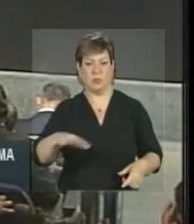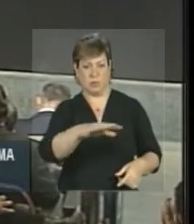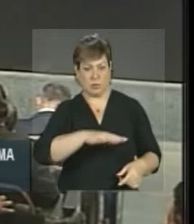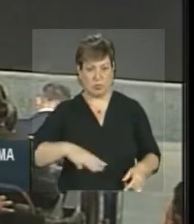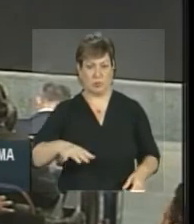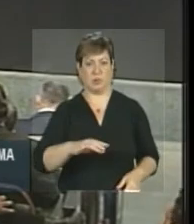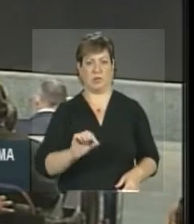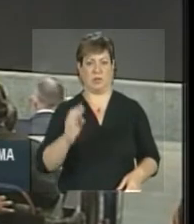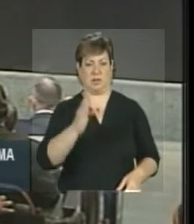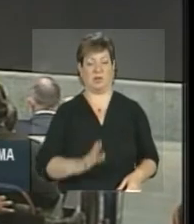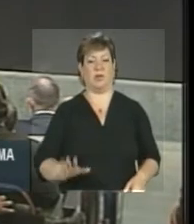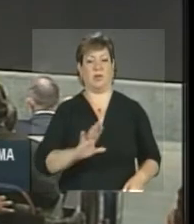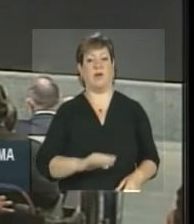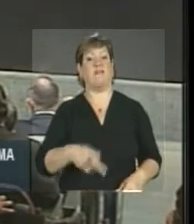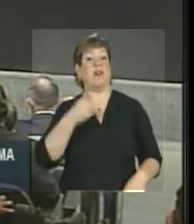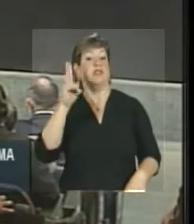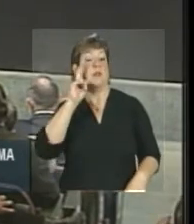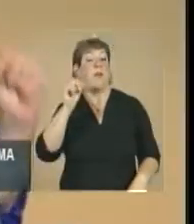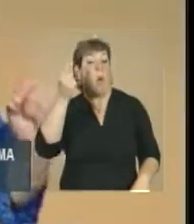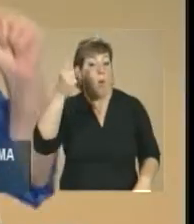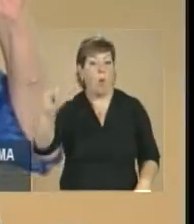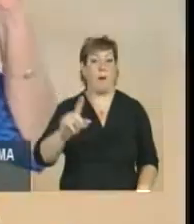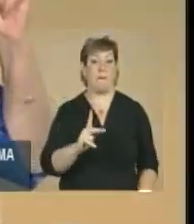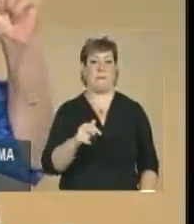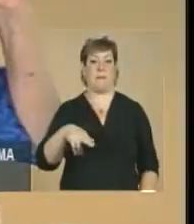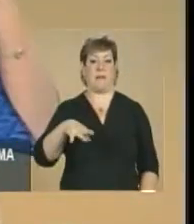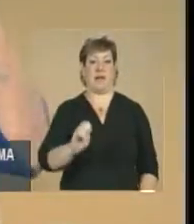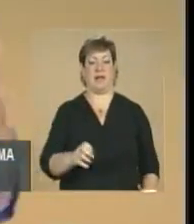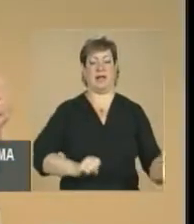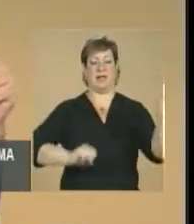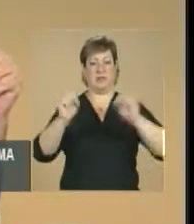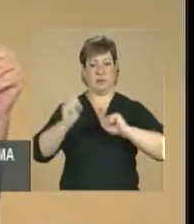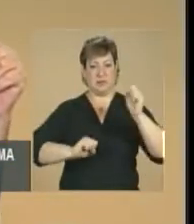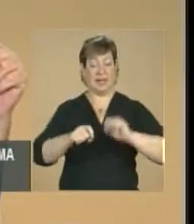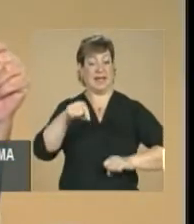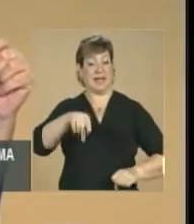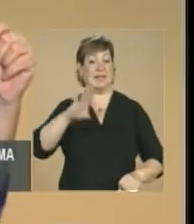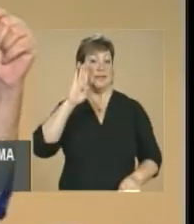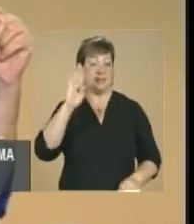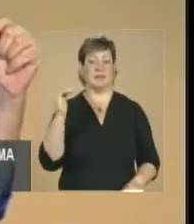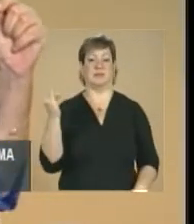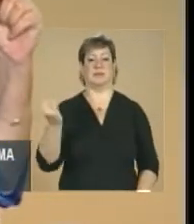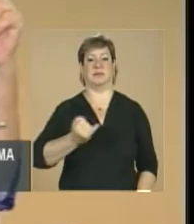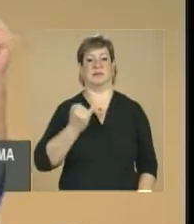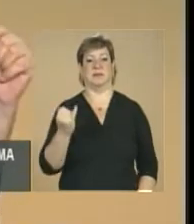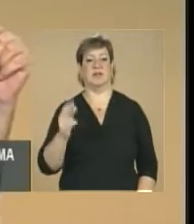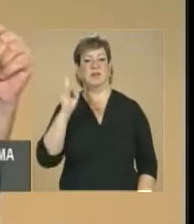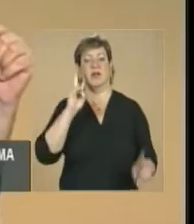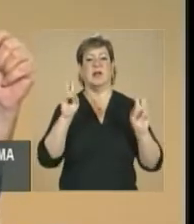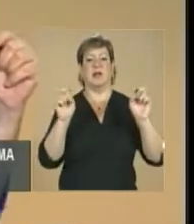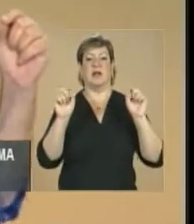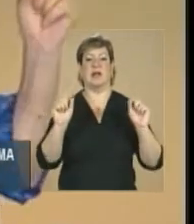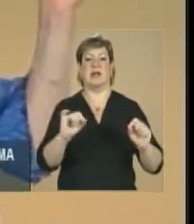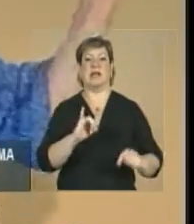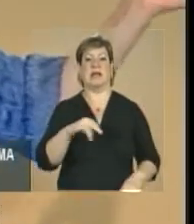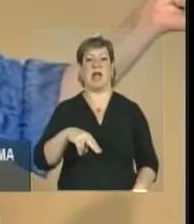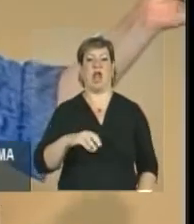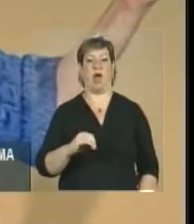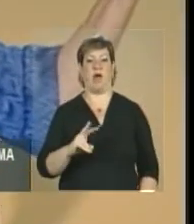referindo a outro parque industrial. Esse é um elemento fundamental da questão da inovação,